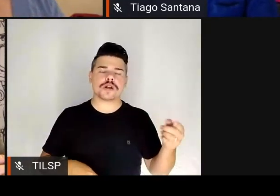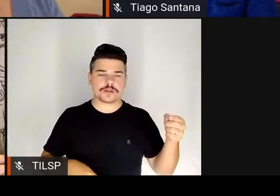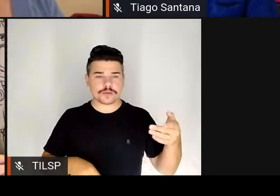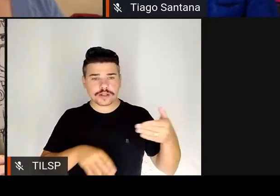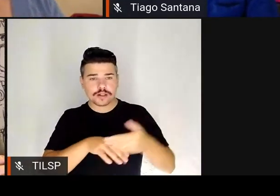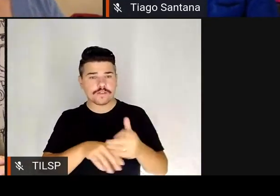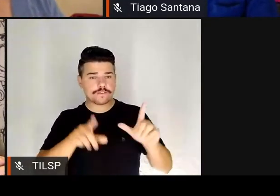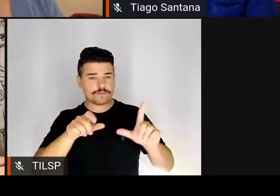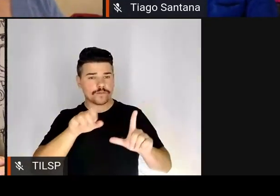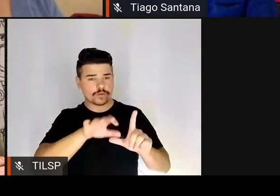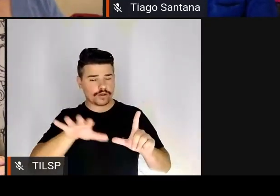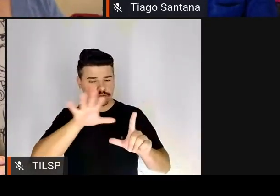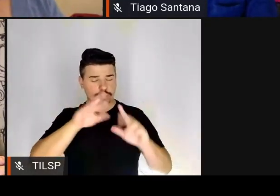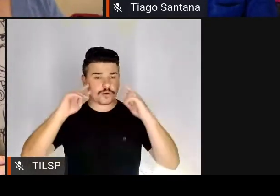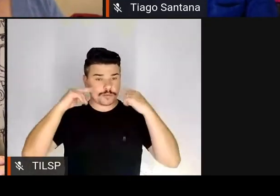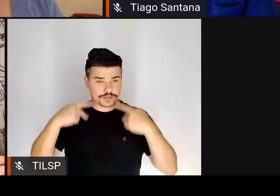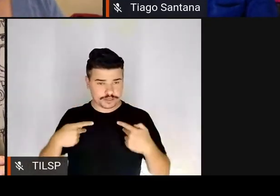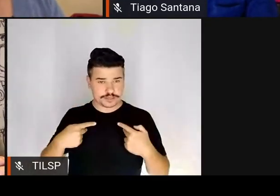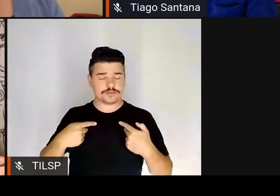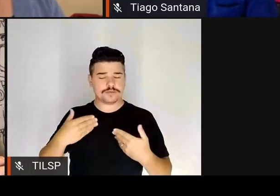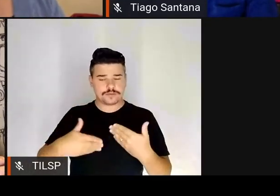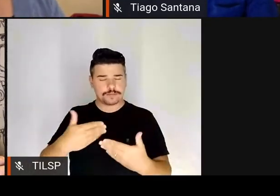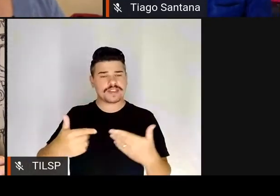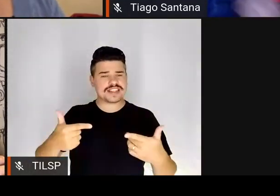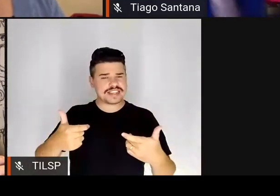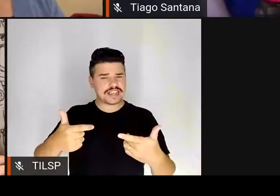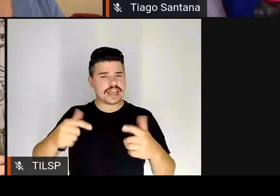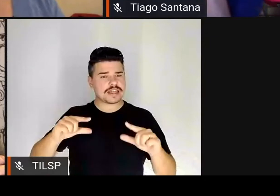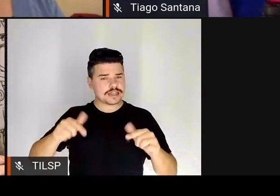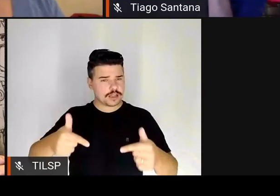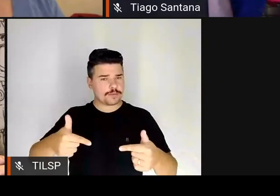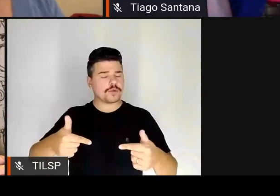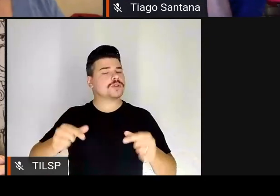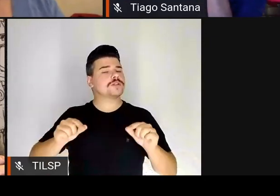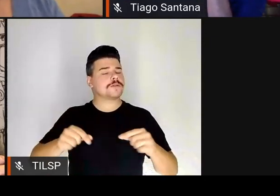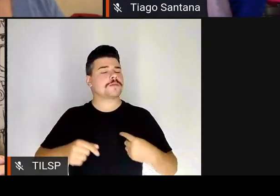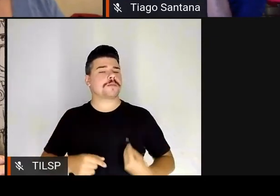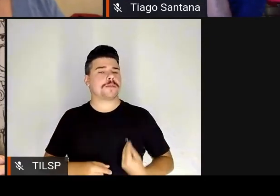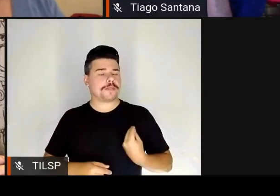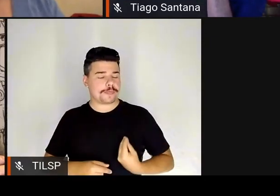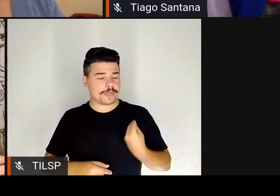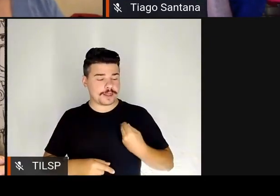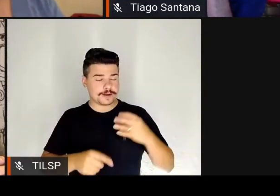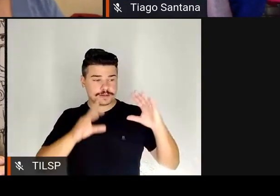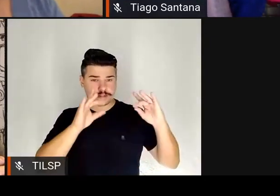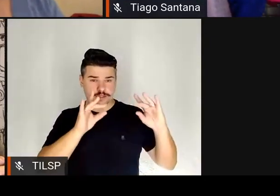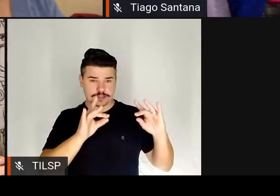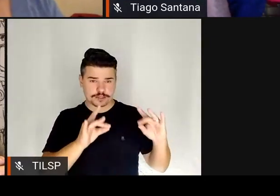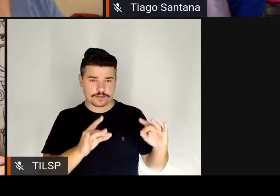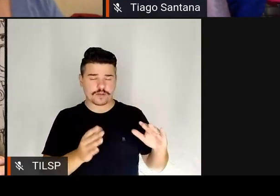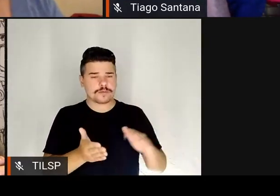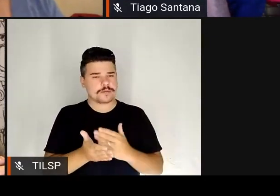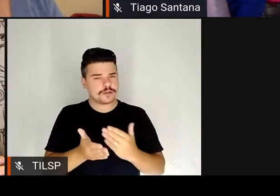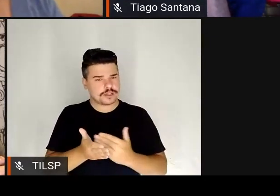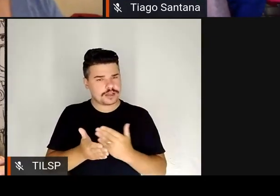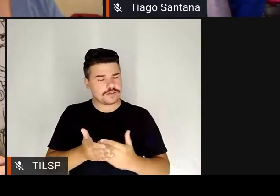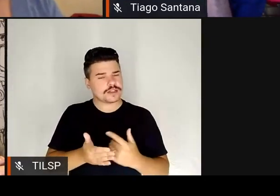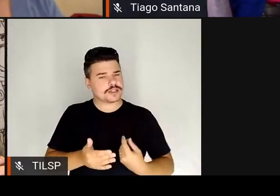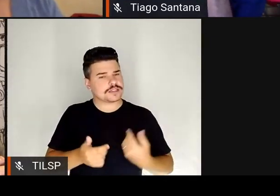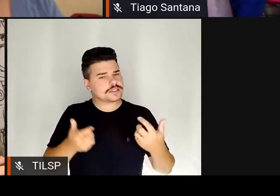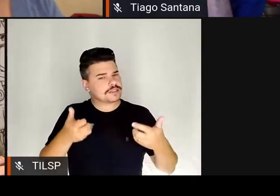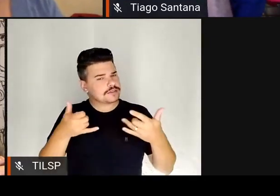e quando a fotografia humanista vai para a França do pós-guerra, existe uma crítica